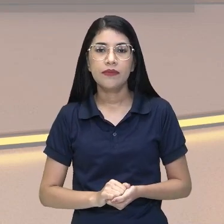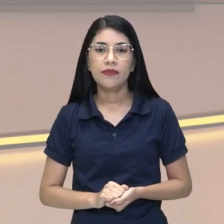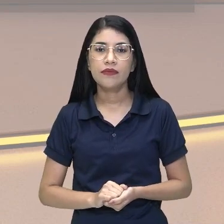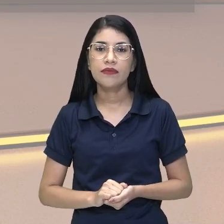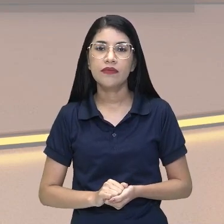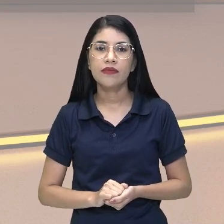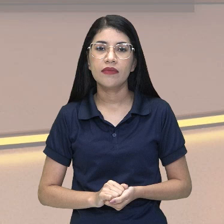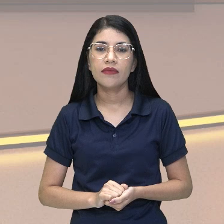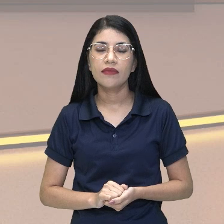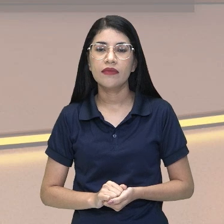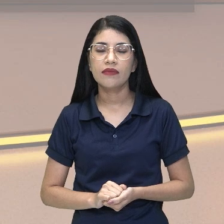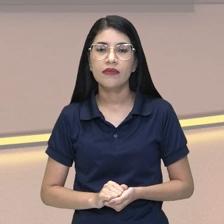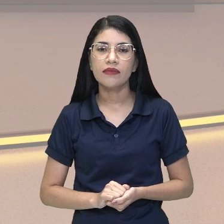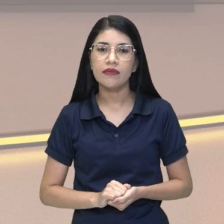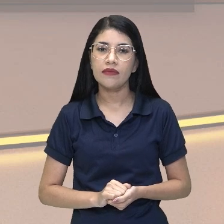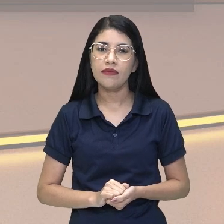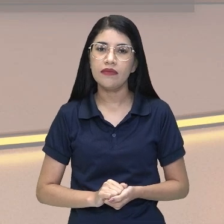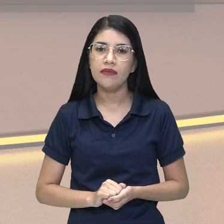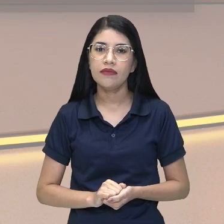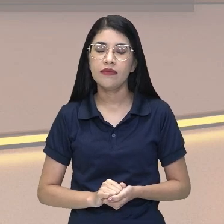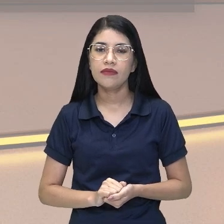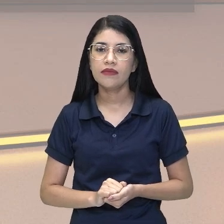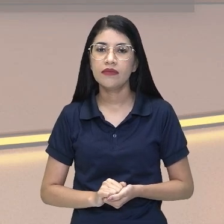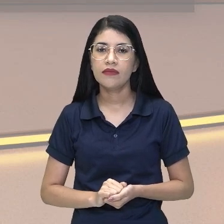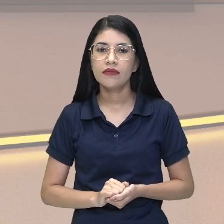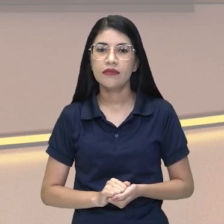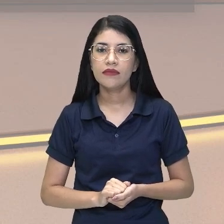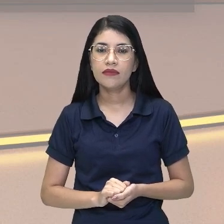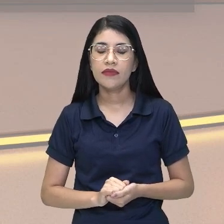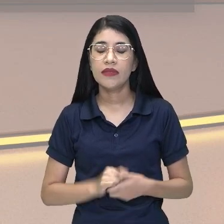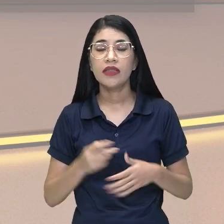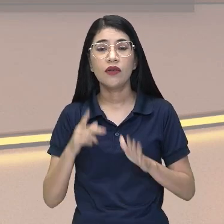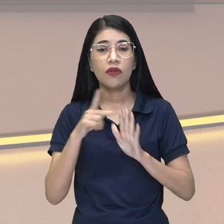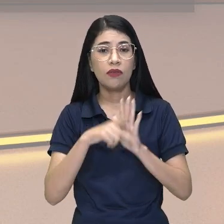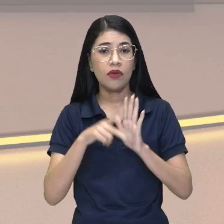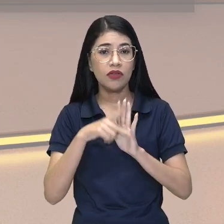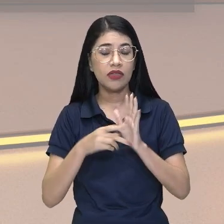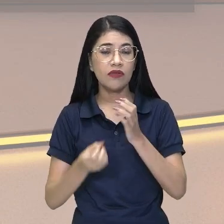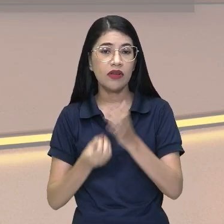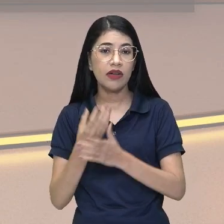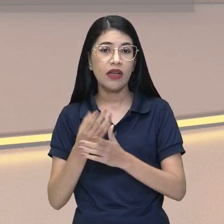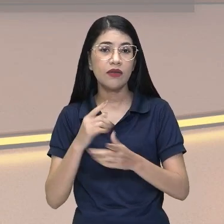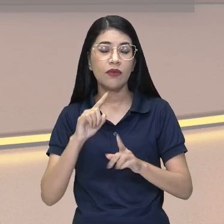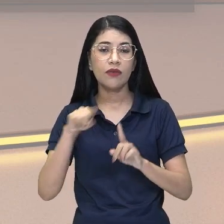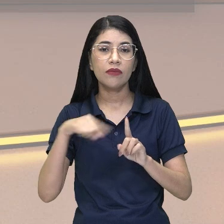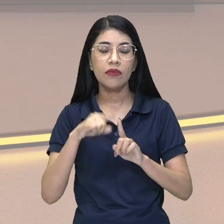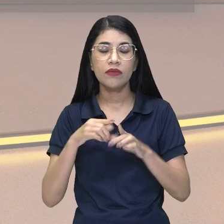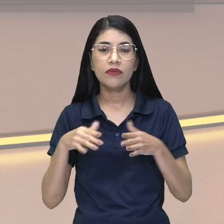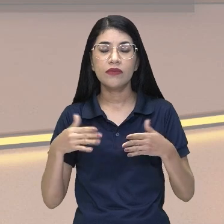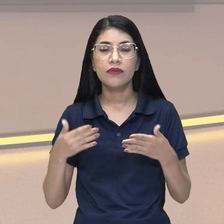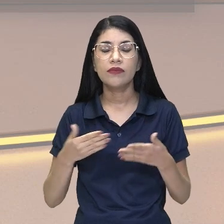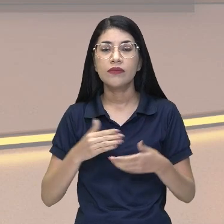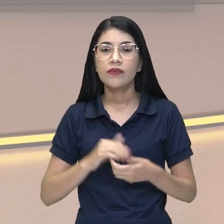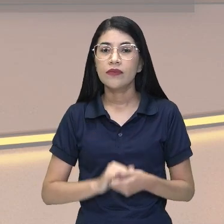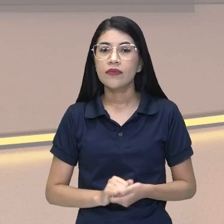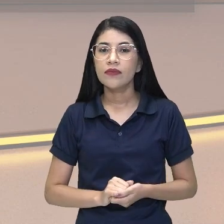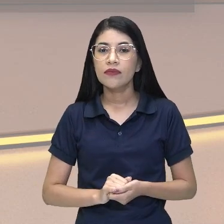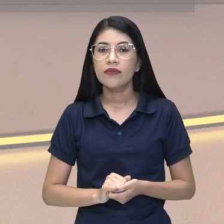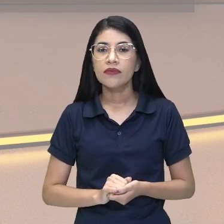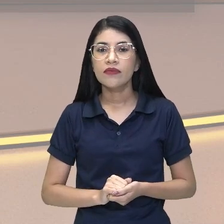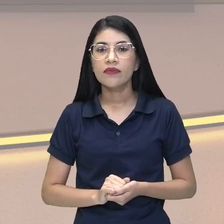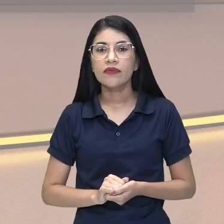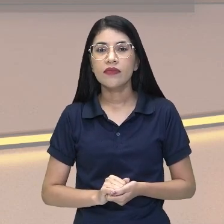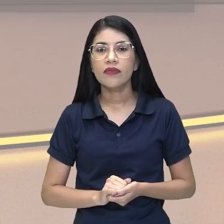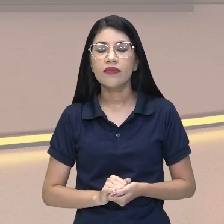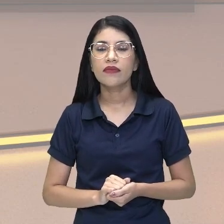indenização para o Estado. Então ele vai dizer, olha, o projeto que foi criado, ele cria o projeto de lei, diz